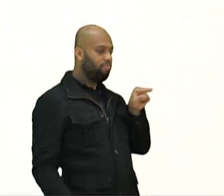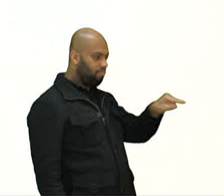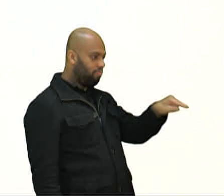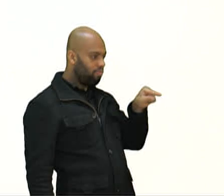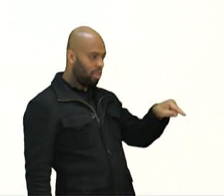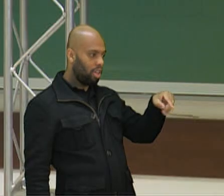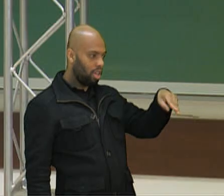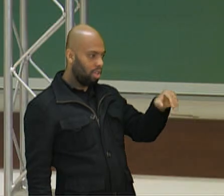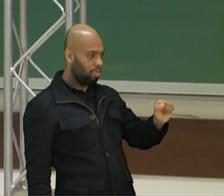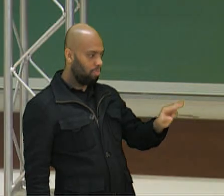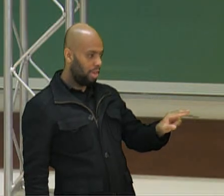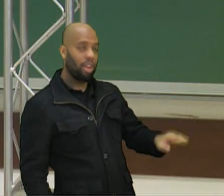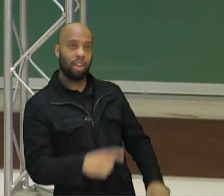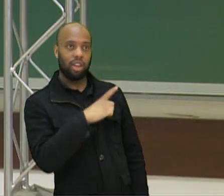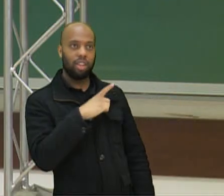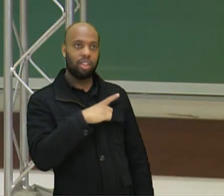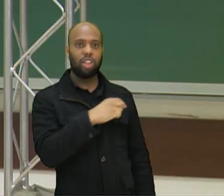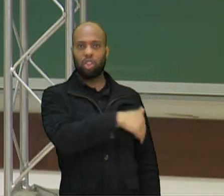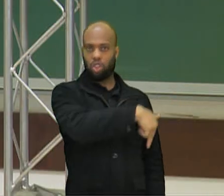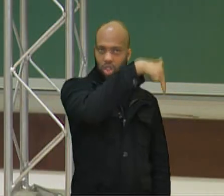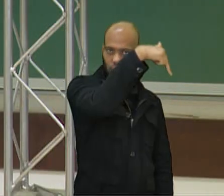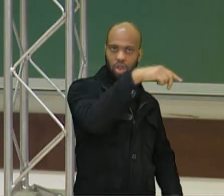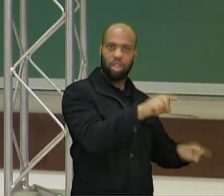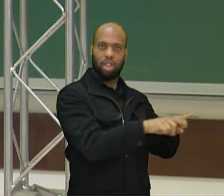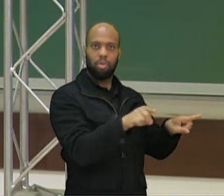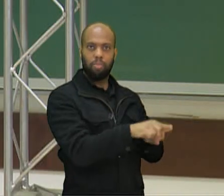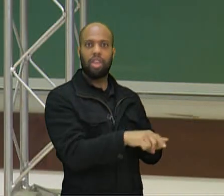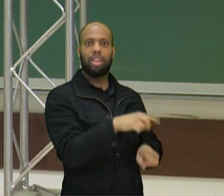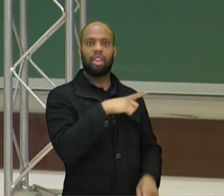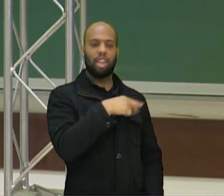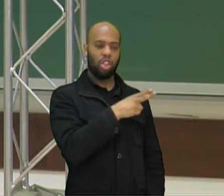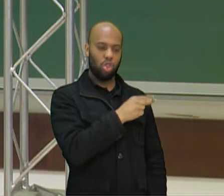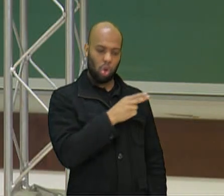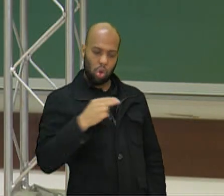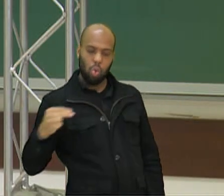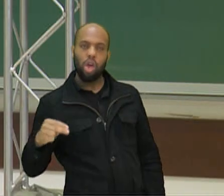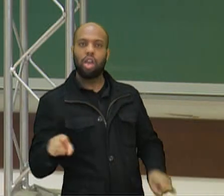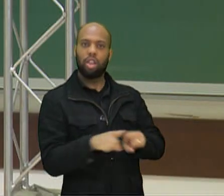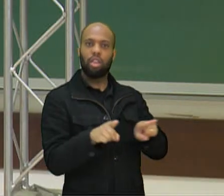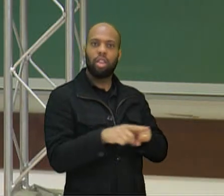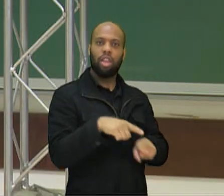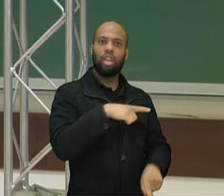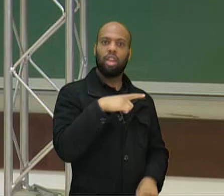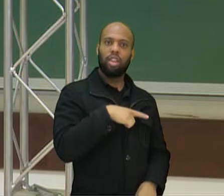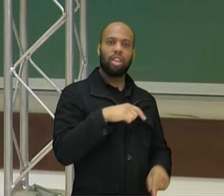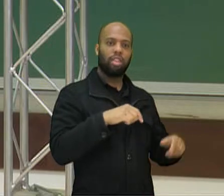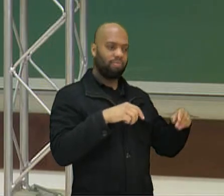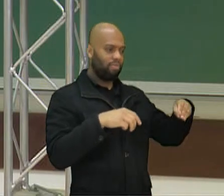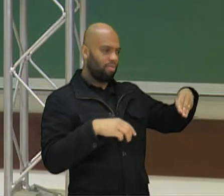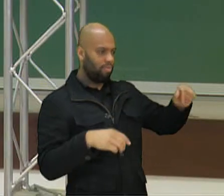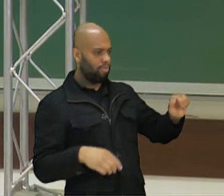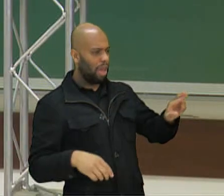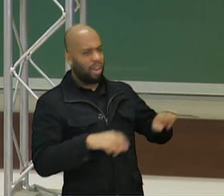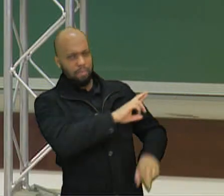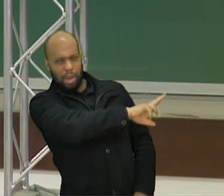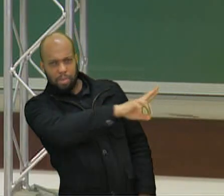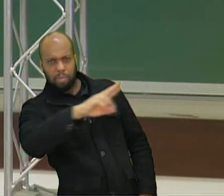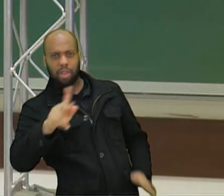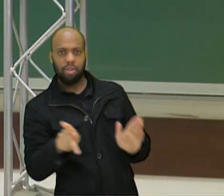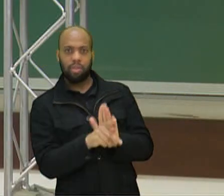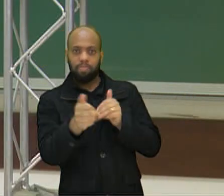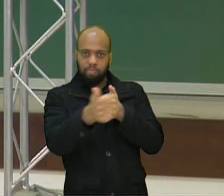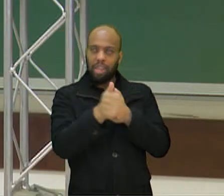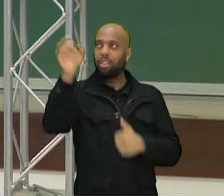Então nós temos aqui Mar do Norte, nós temos Mar da Noruega, um Mar Mediterrâneo, uma série de mares ali no